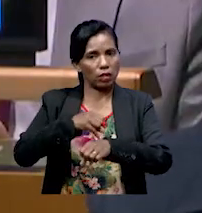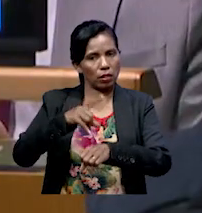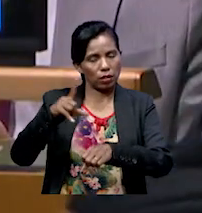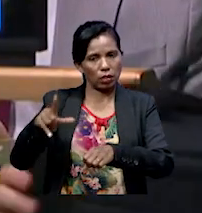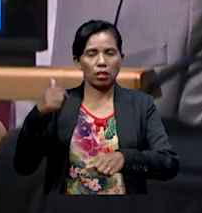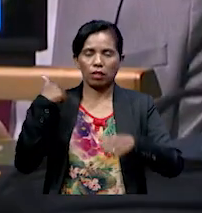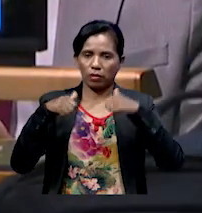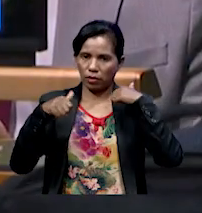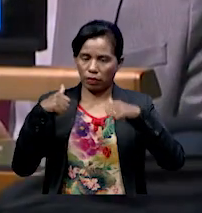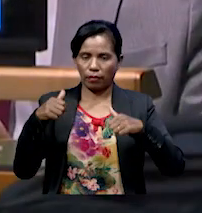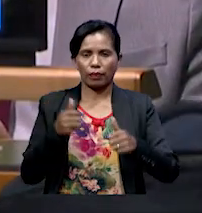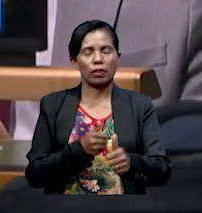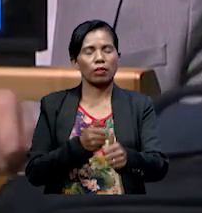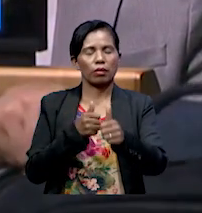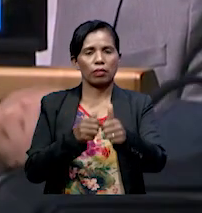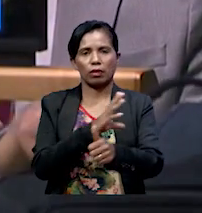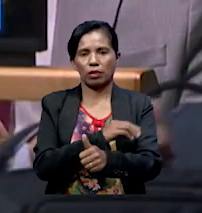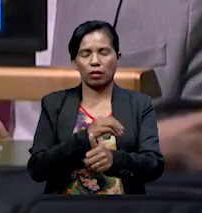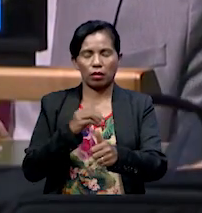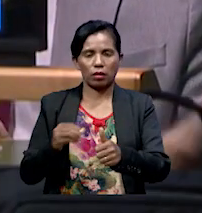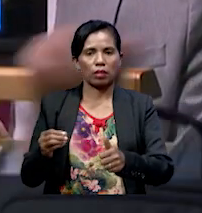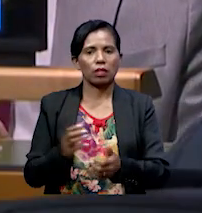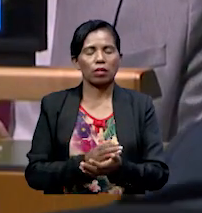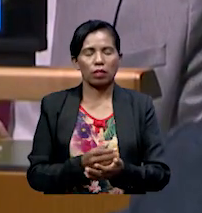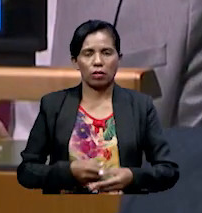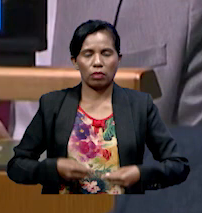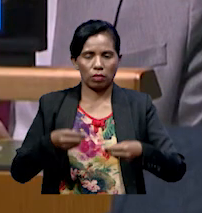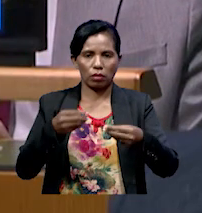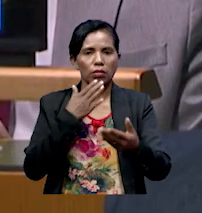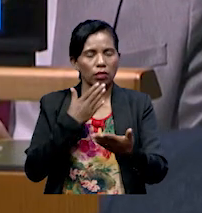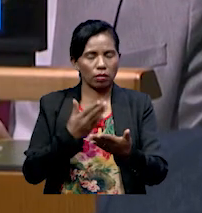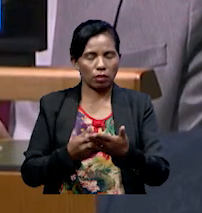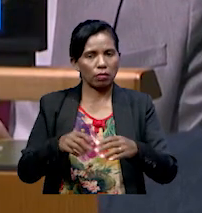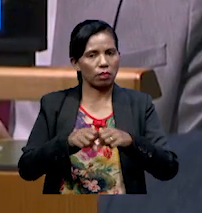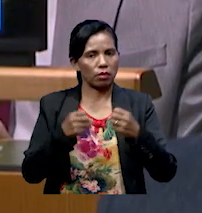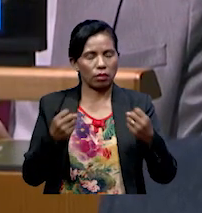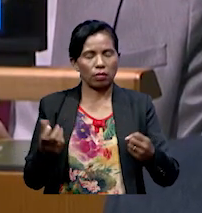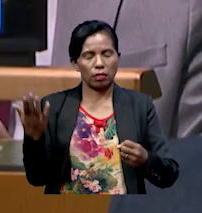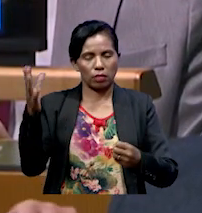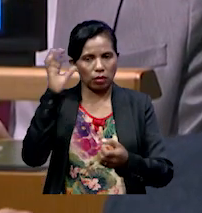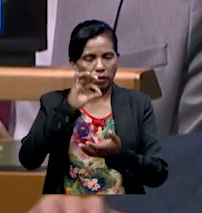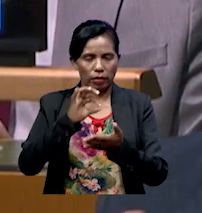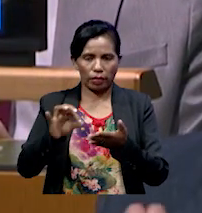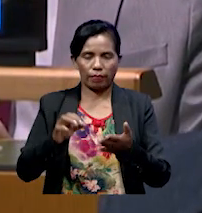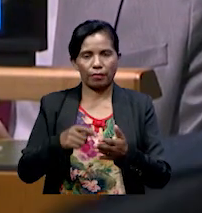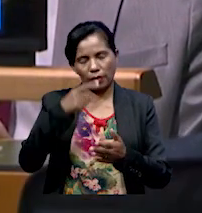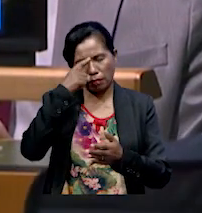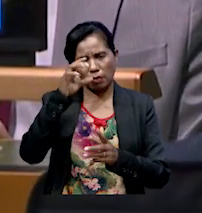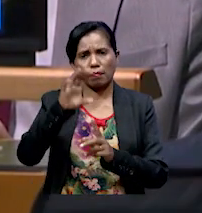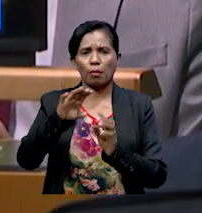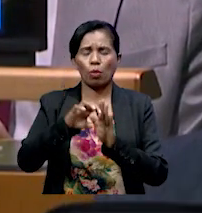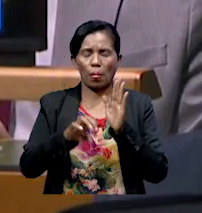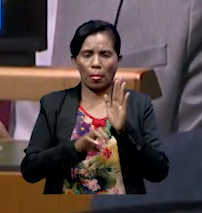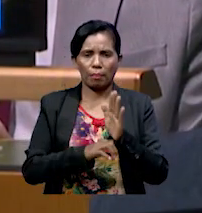activities, following on the breakthrough in the grain and fertilizer agreements brokered by the Secretary General. Também o chefe de Estado